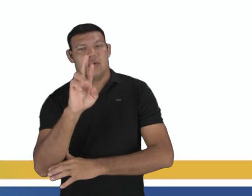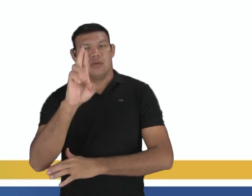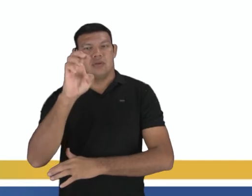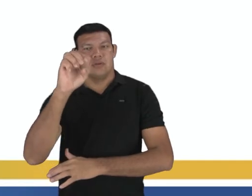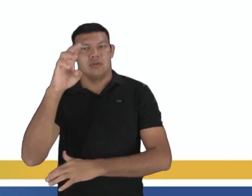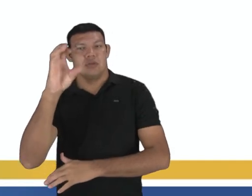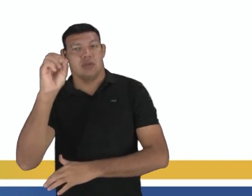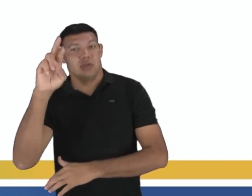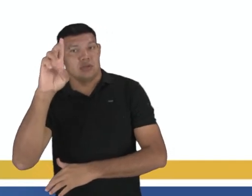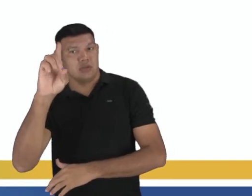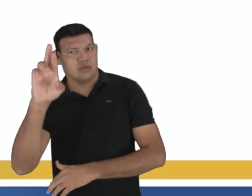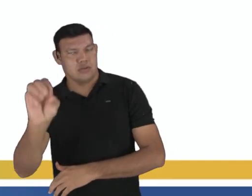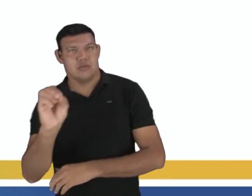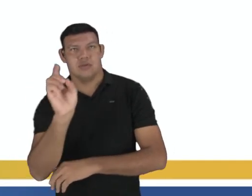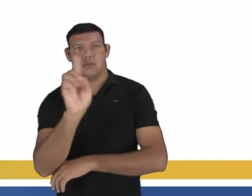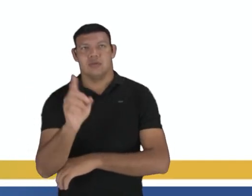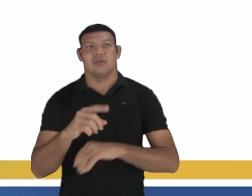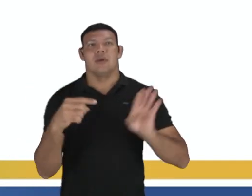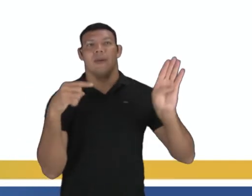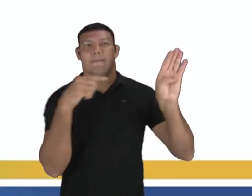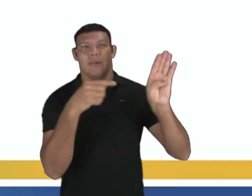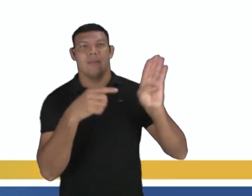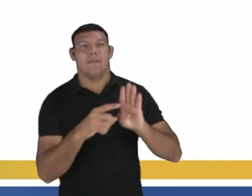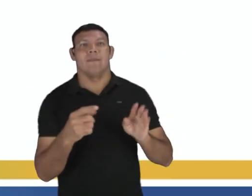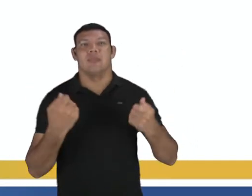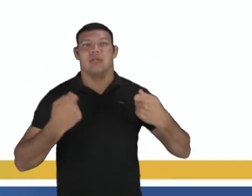também receberá um aumento. D.